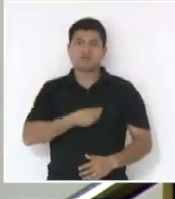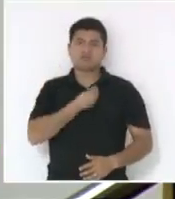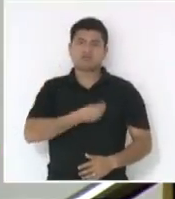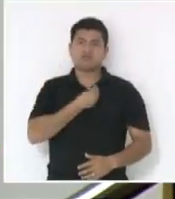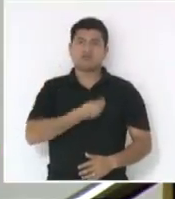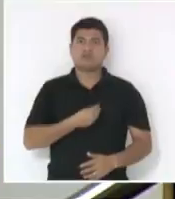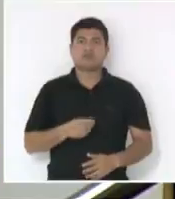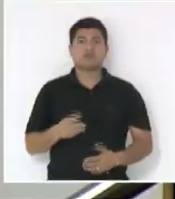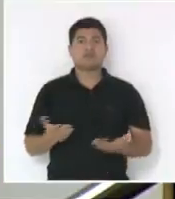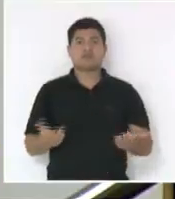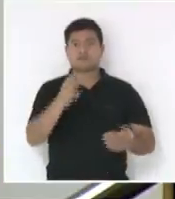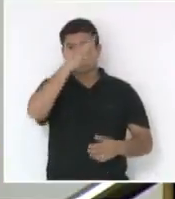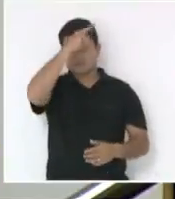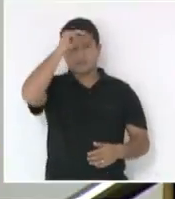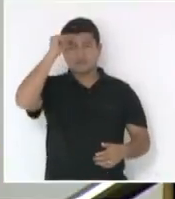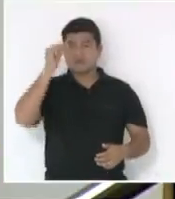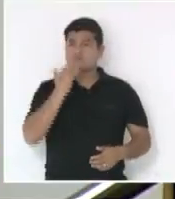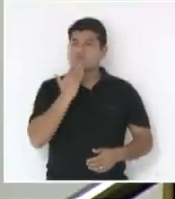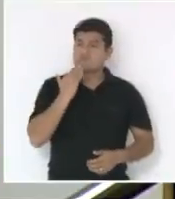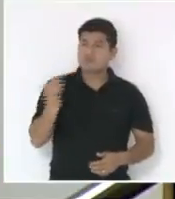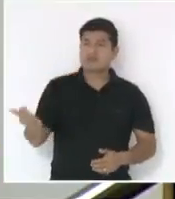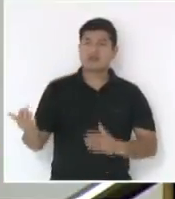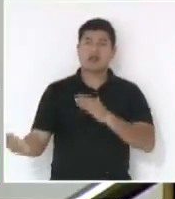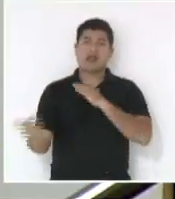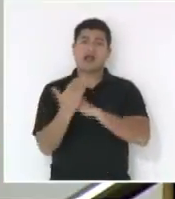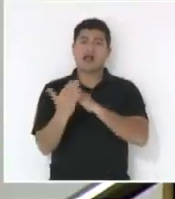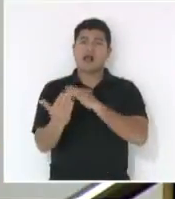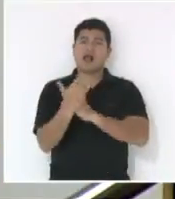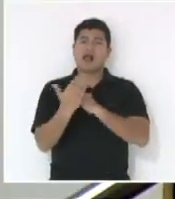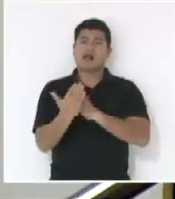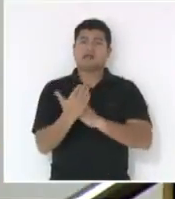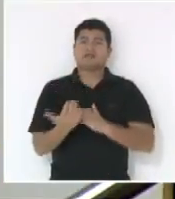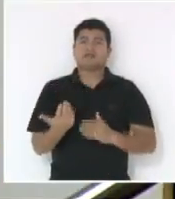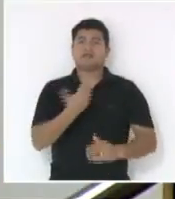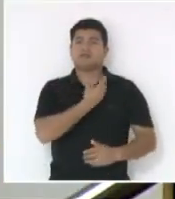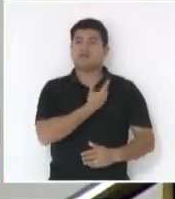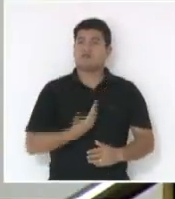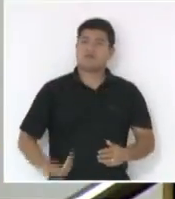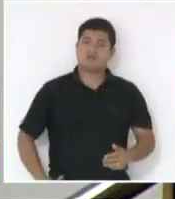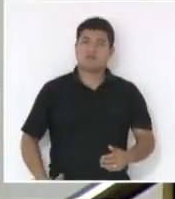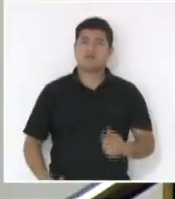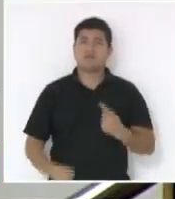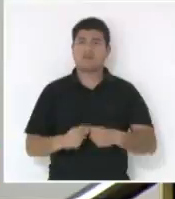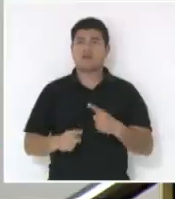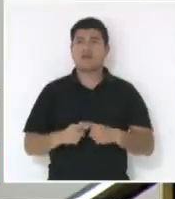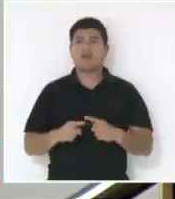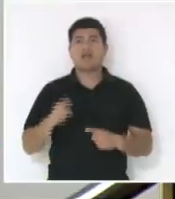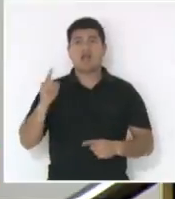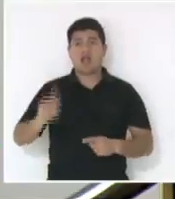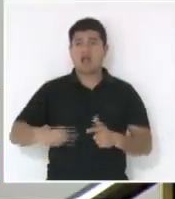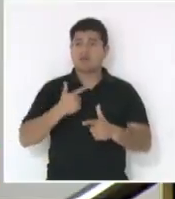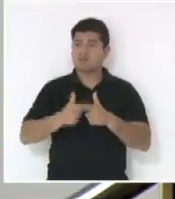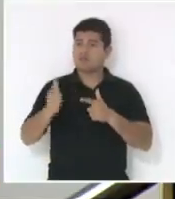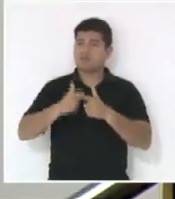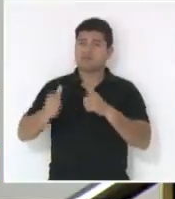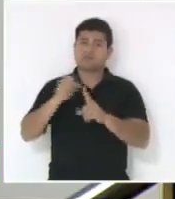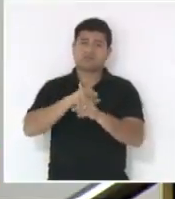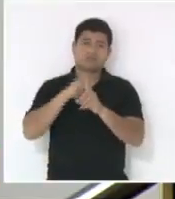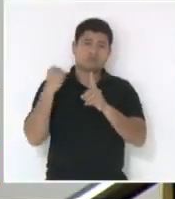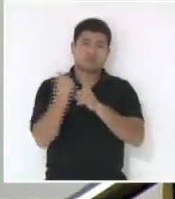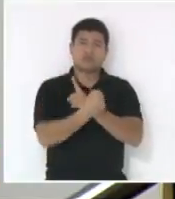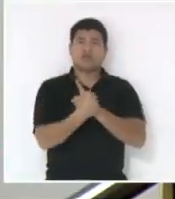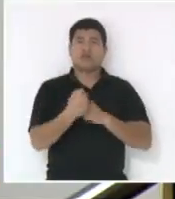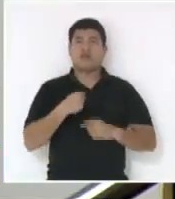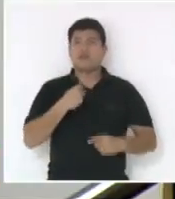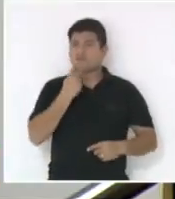E o prefeito está pedindo ajuda do governo, porque isso é uma questão de calamidade social. Cheguei a falar para o